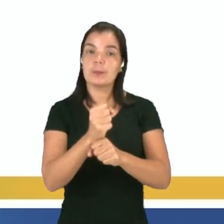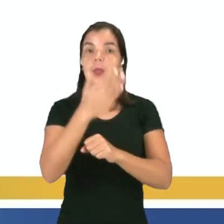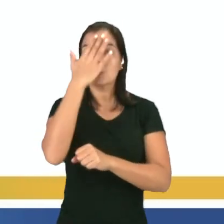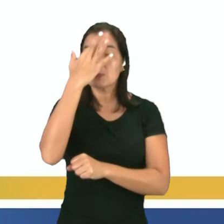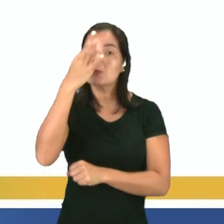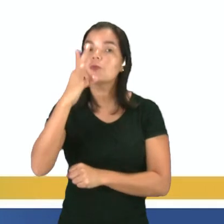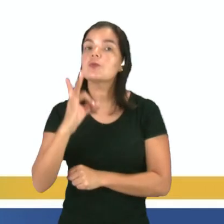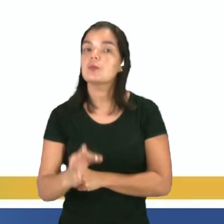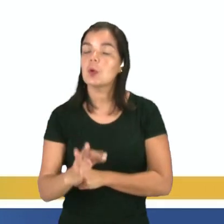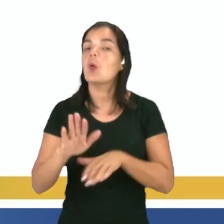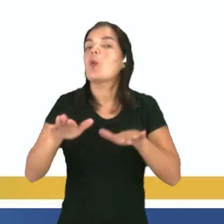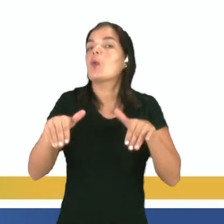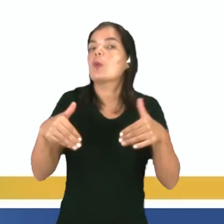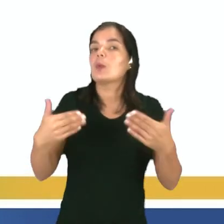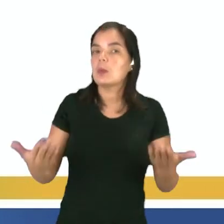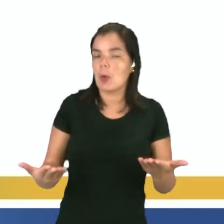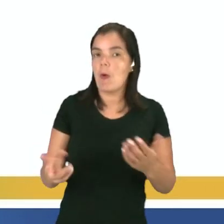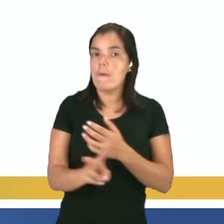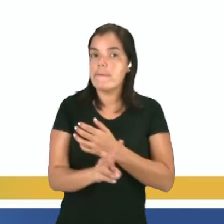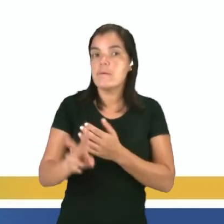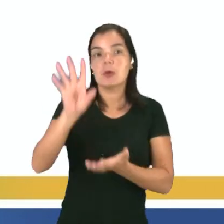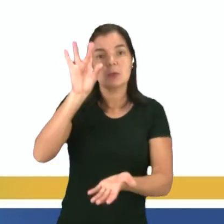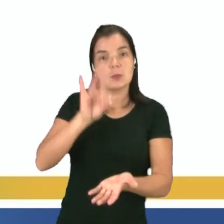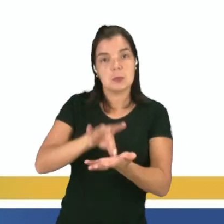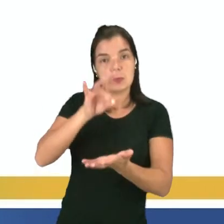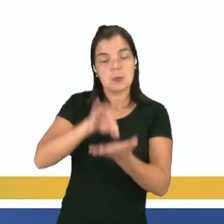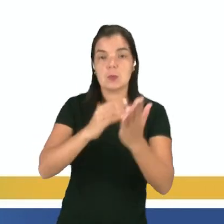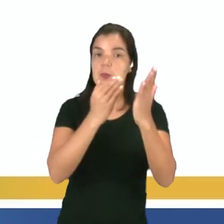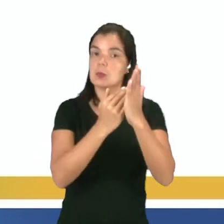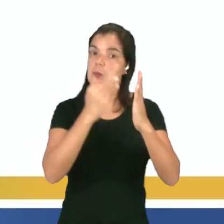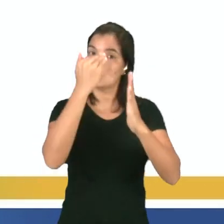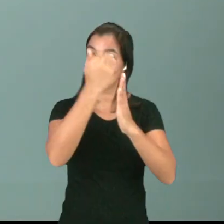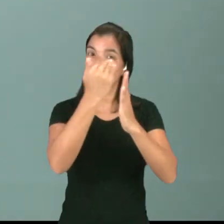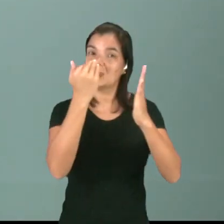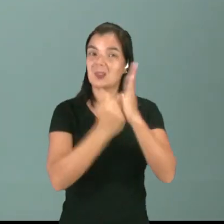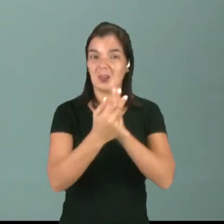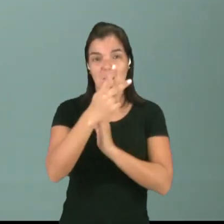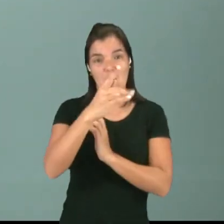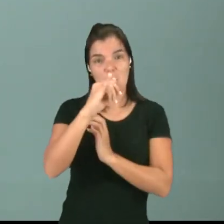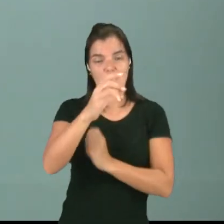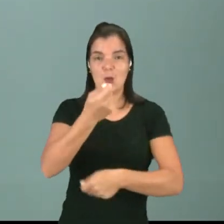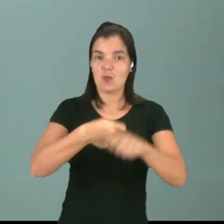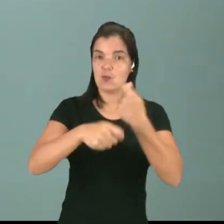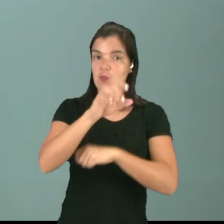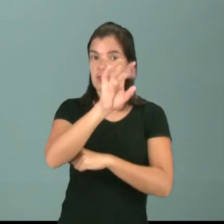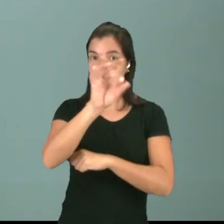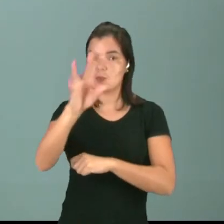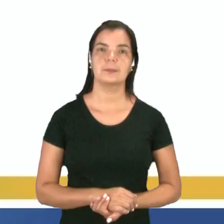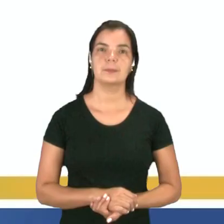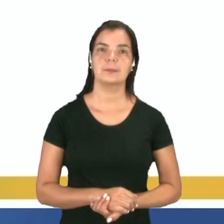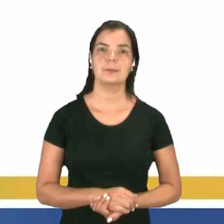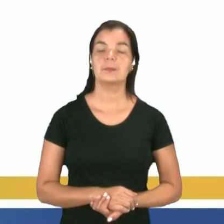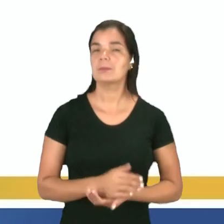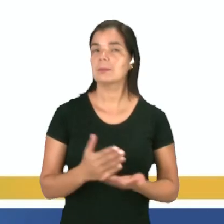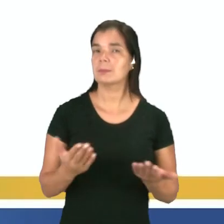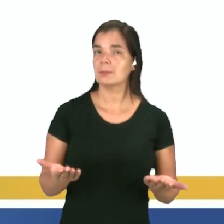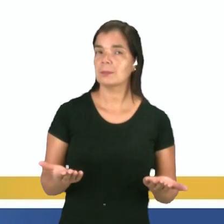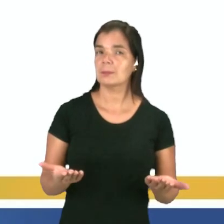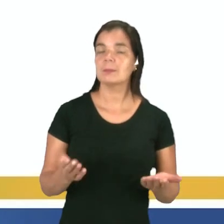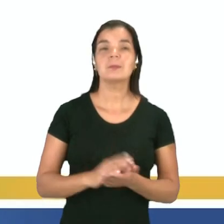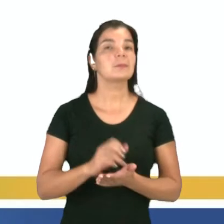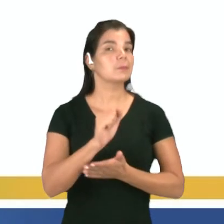de fato qual foi o valor real do decréscimo no PIB das economias de cada um desses países. Vamos então